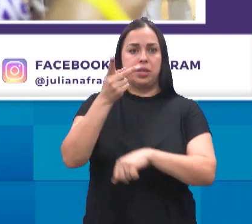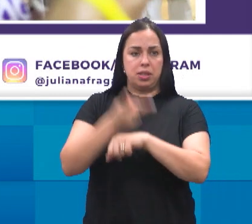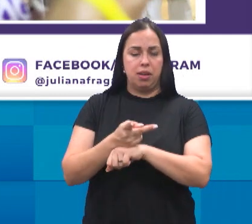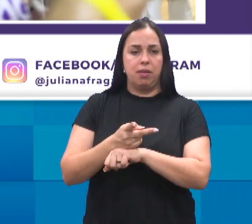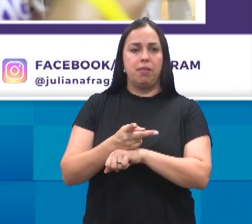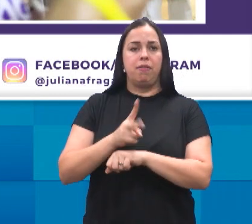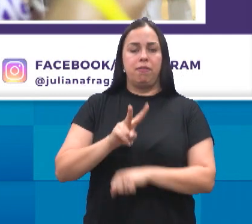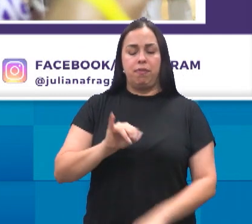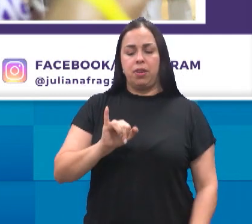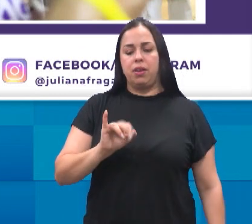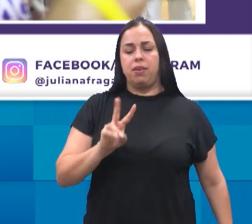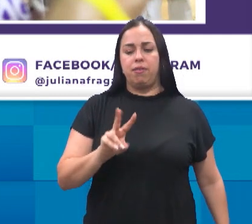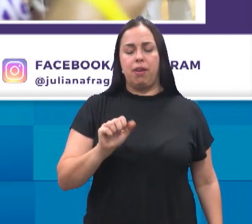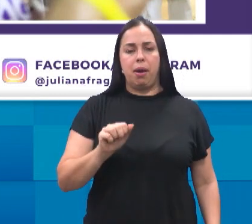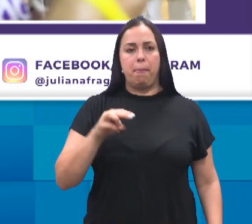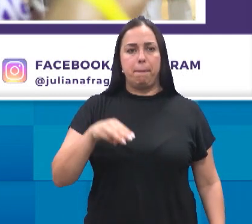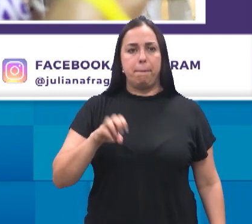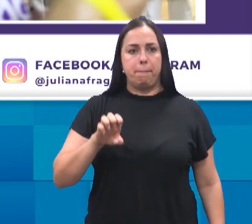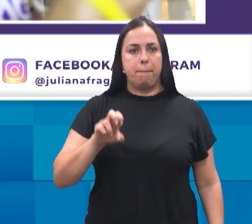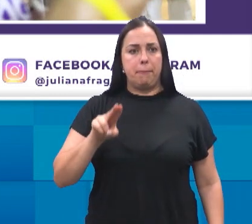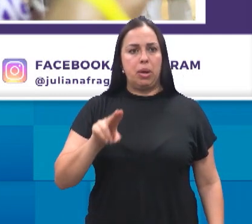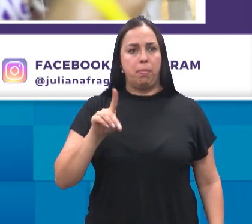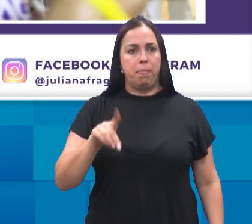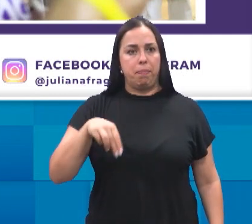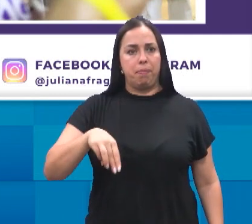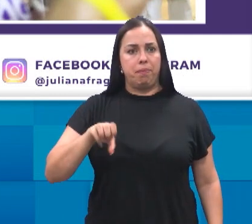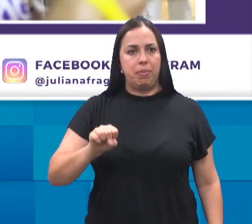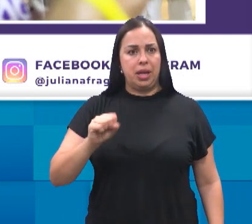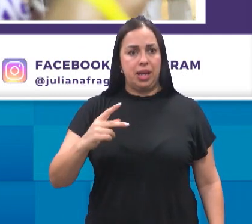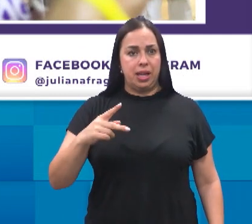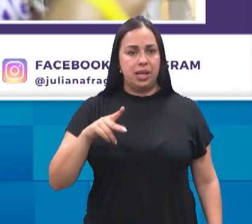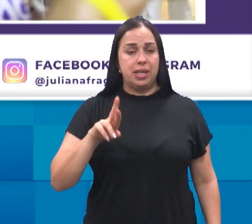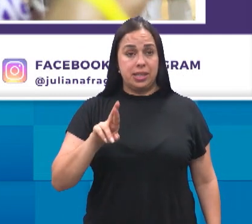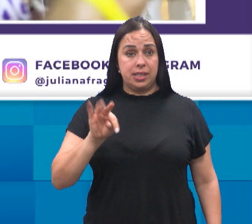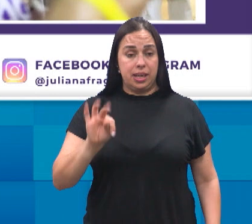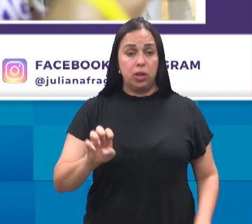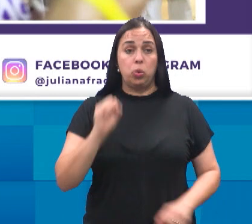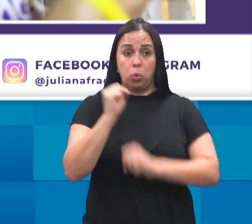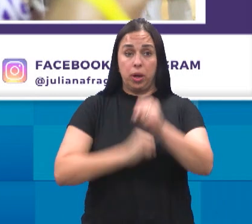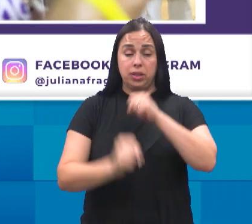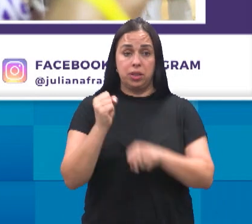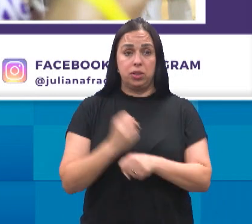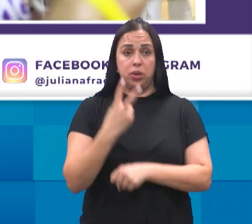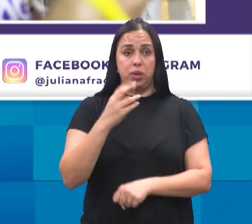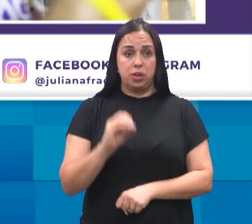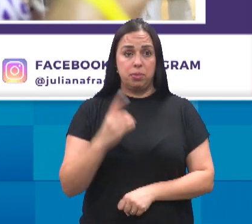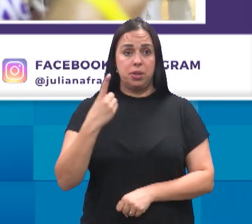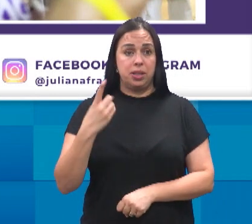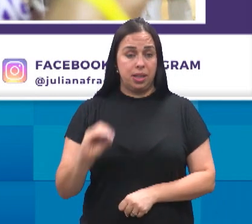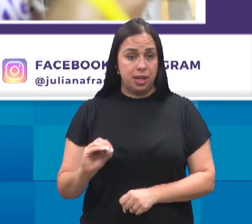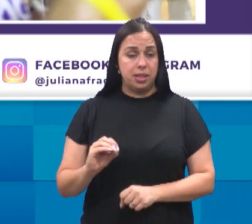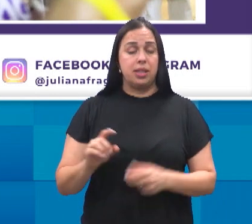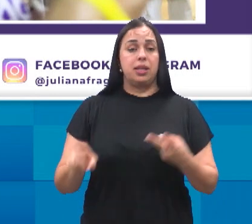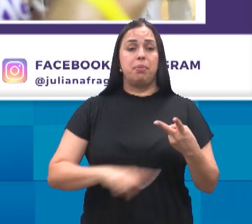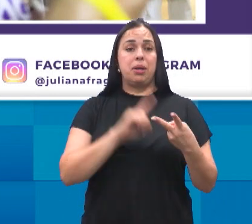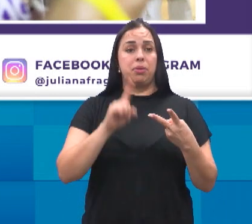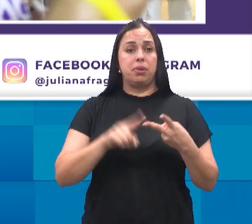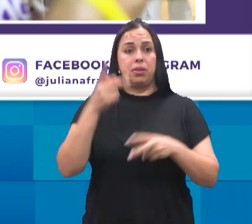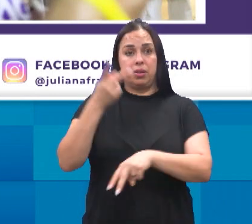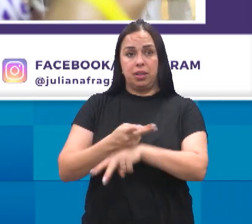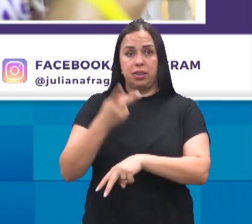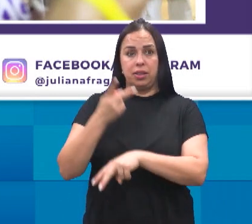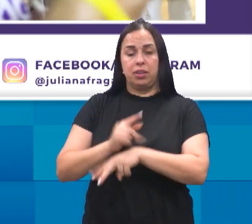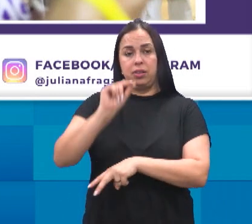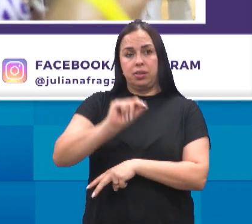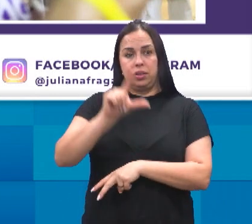do Instituto de Patrimônio Histórico e Artístico Nacional, em 2010, e o Mestre Cultura Viva, pela Fundação Cultural Cassiano Ricardo,